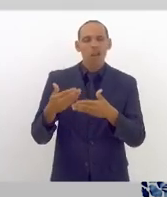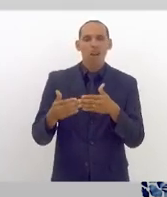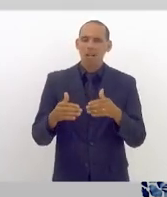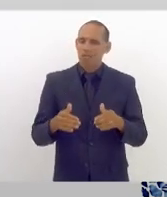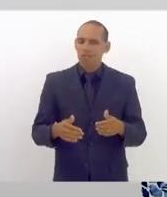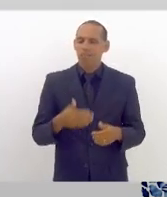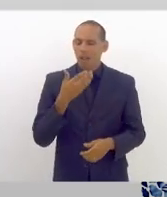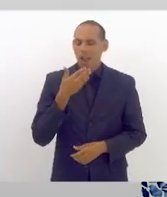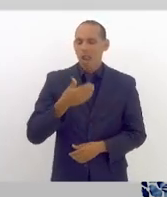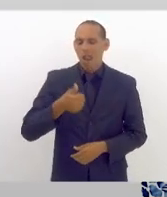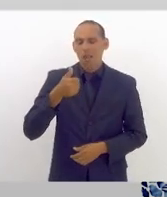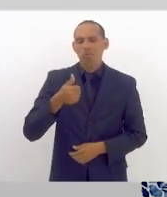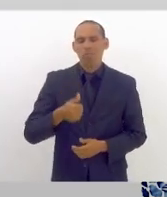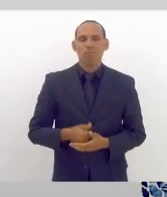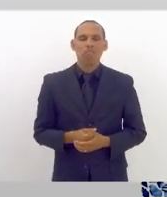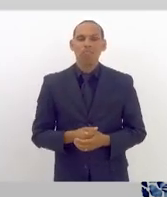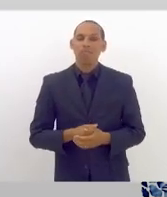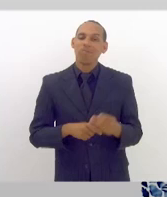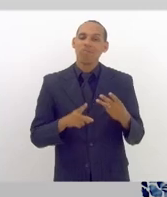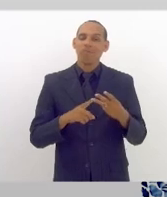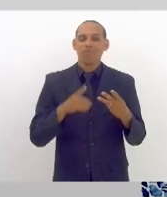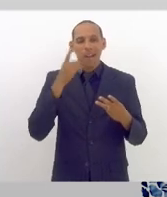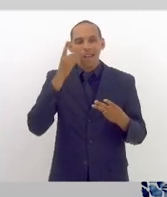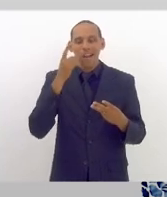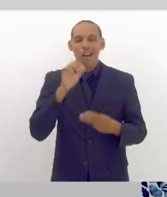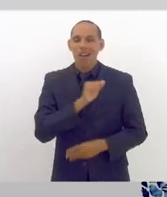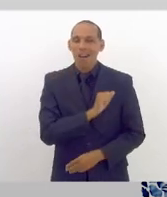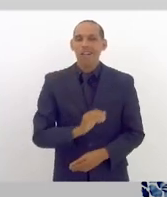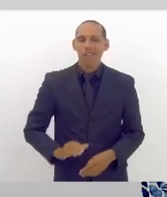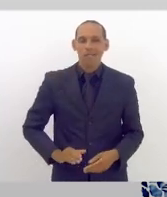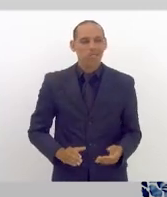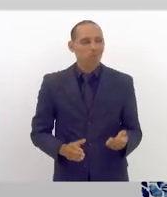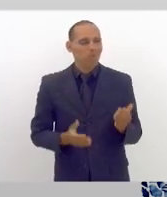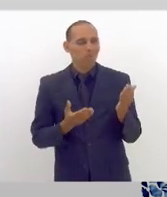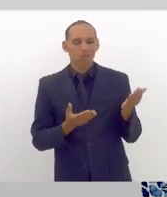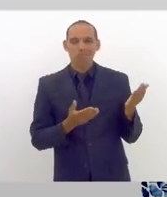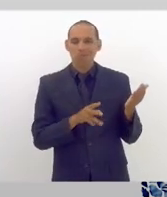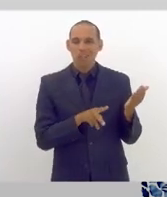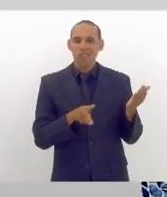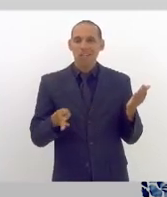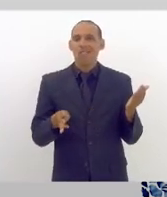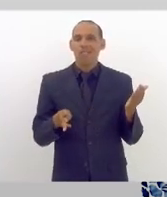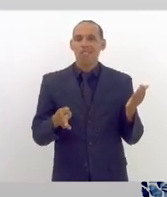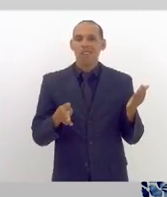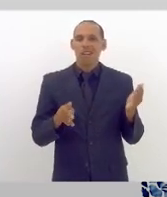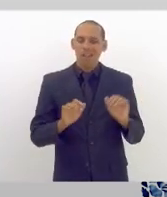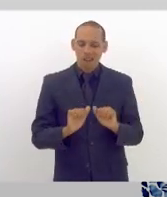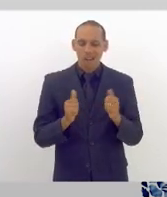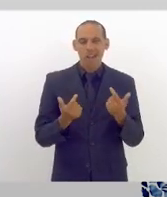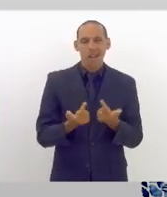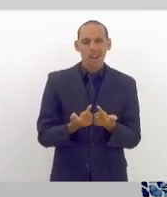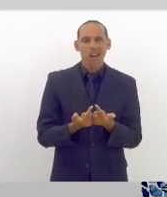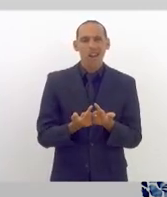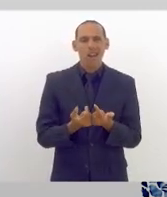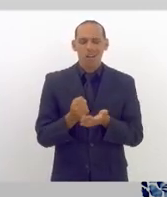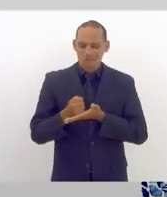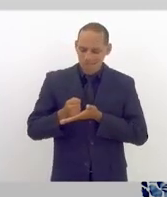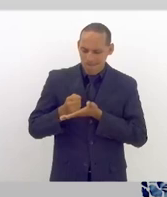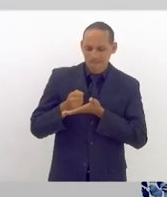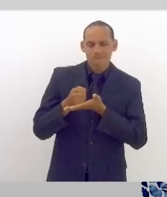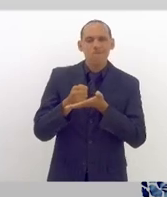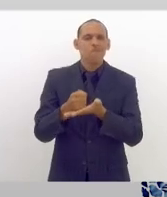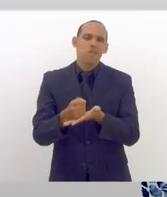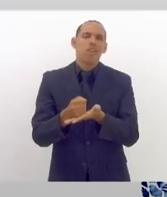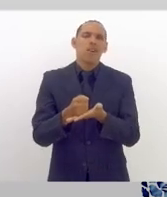possível e finalmente o deputado André Siciliano no presidente da da lerde que encampou o projeto levou adiante